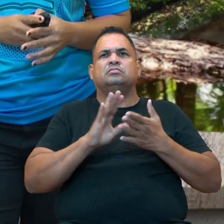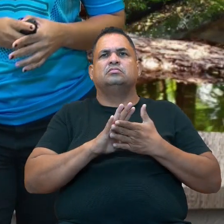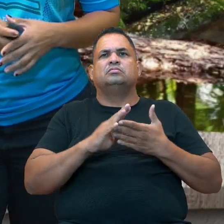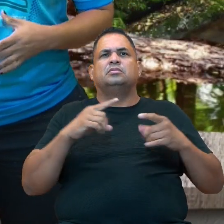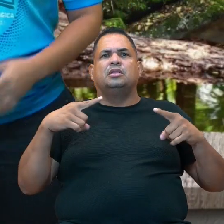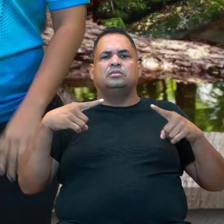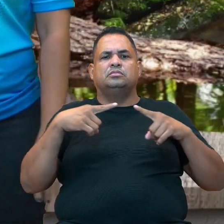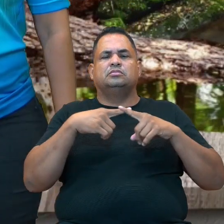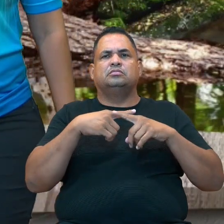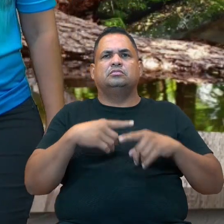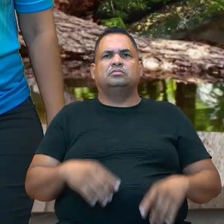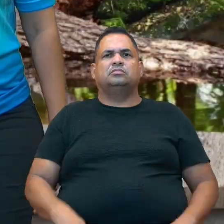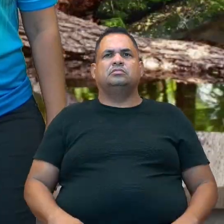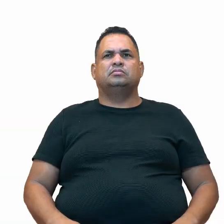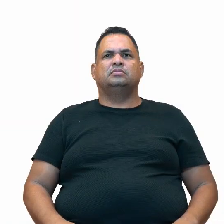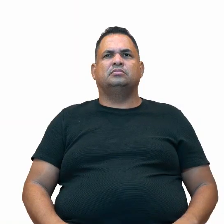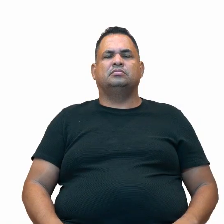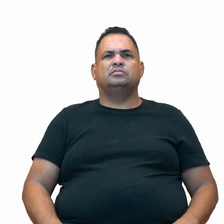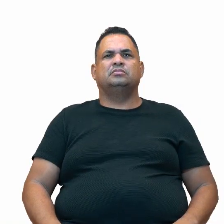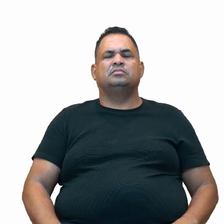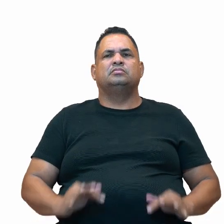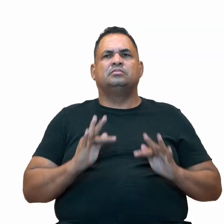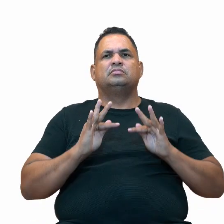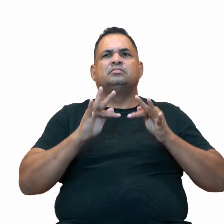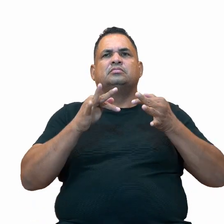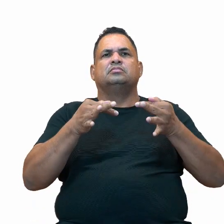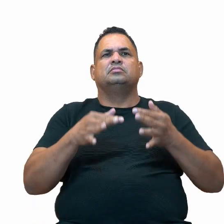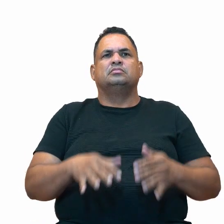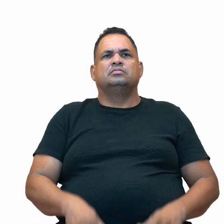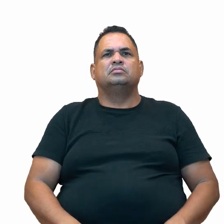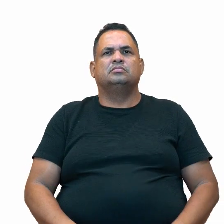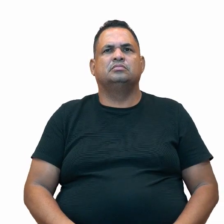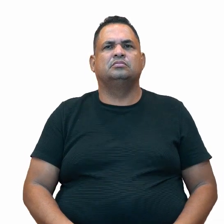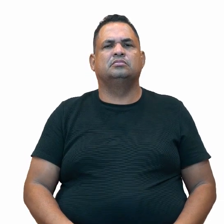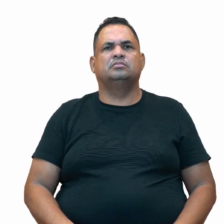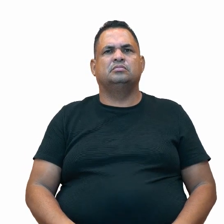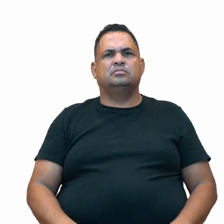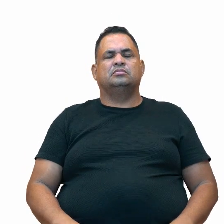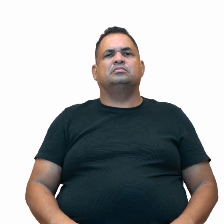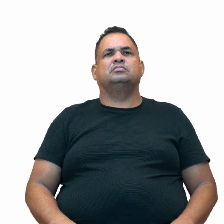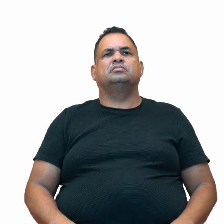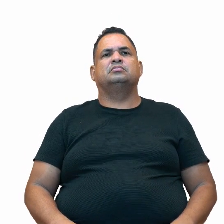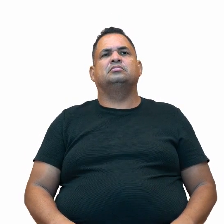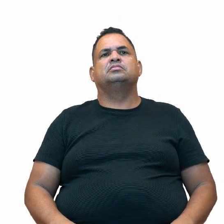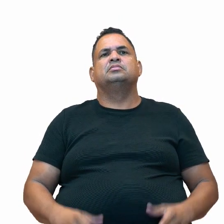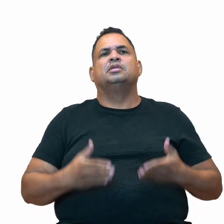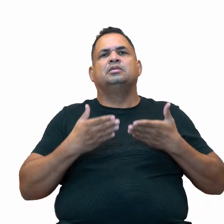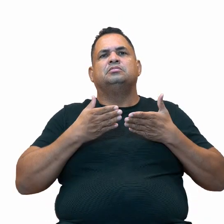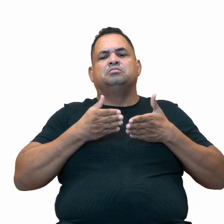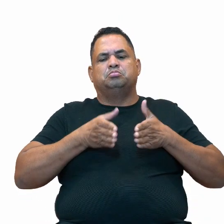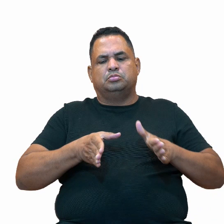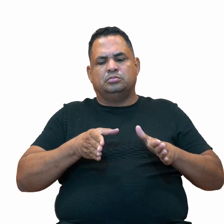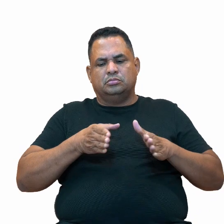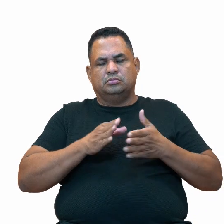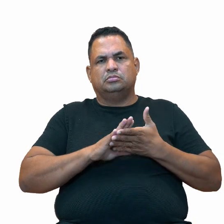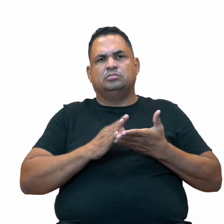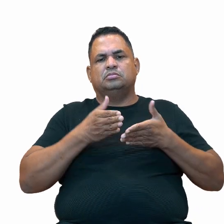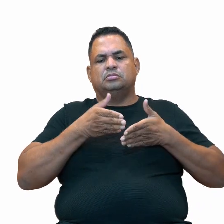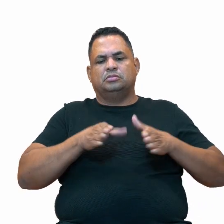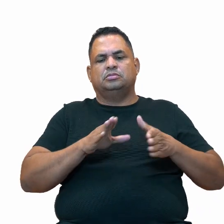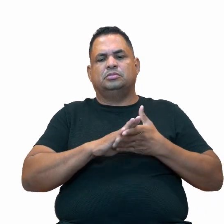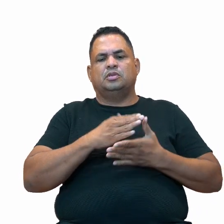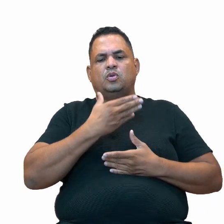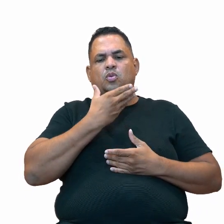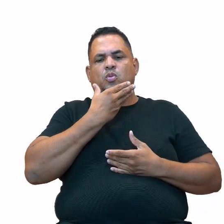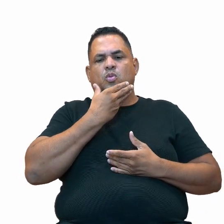cruzada. Joga lá, pra gente finalizando aqui. A reprodução na espécie humana é